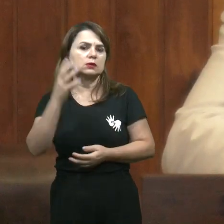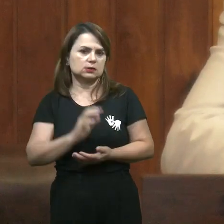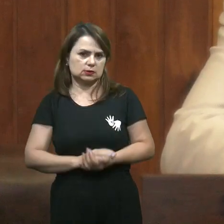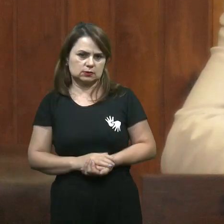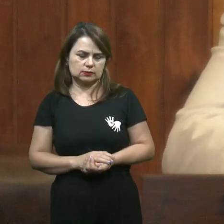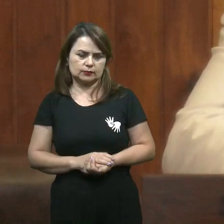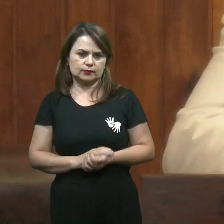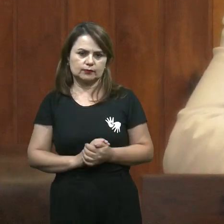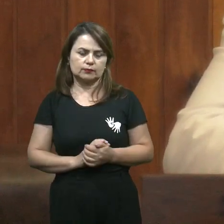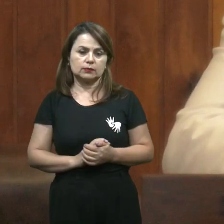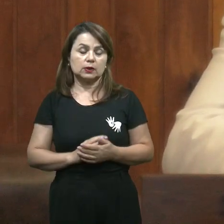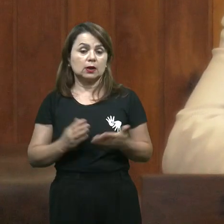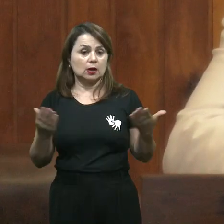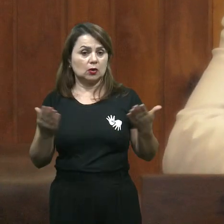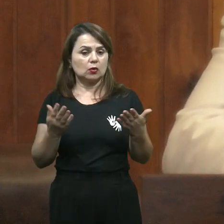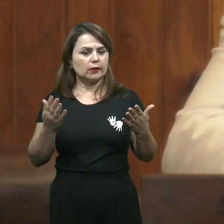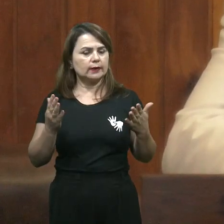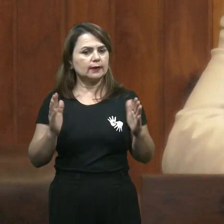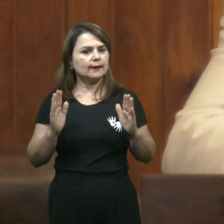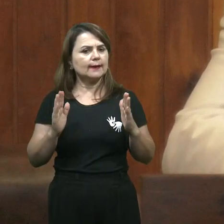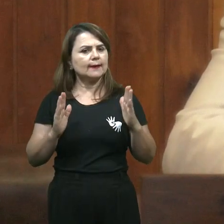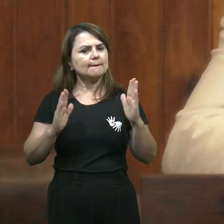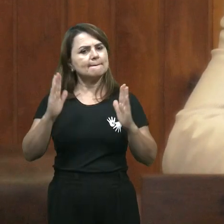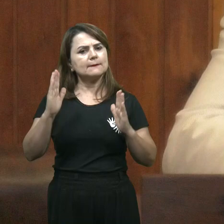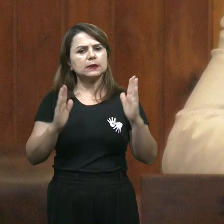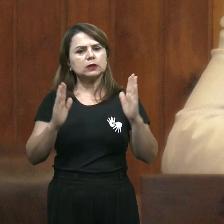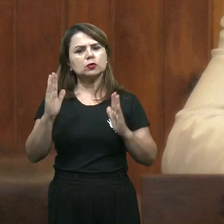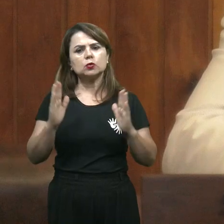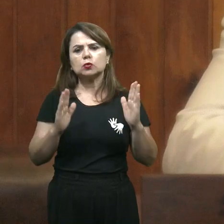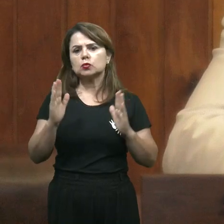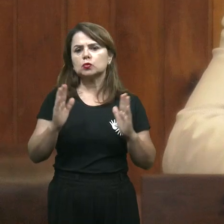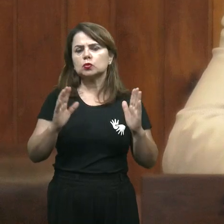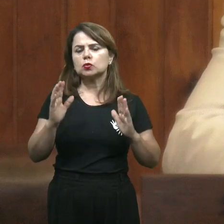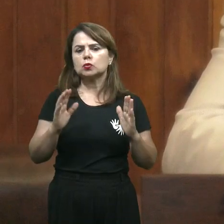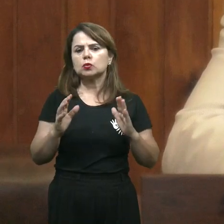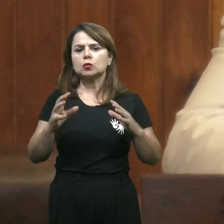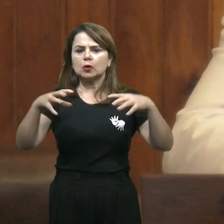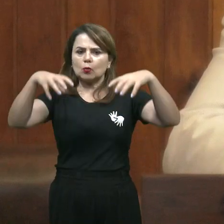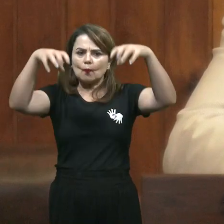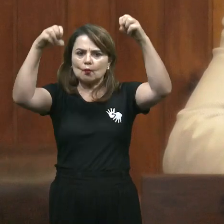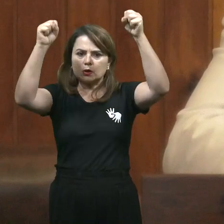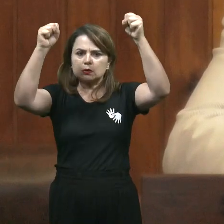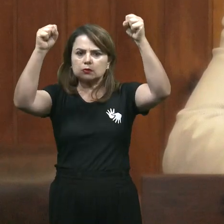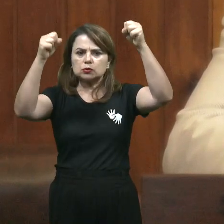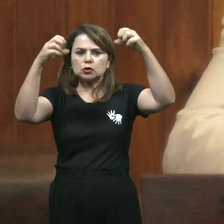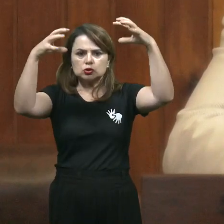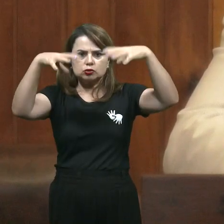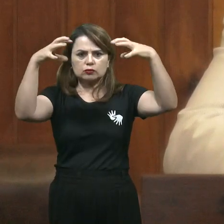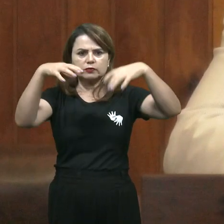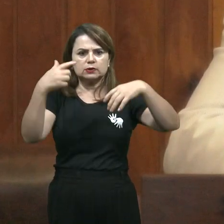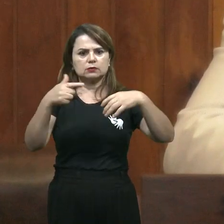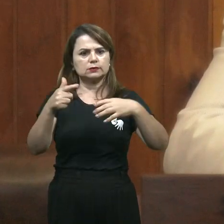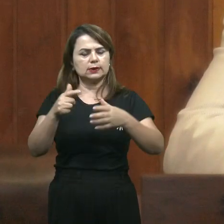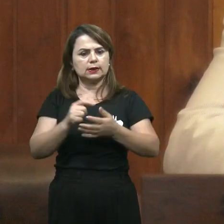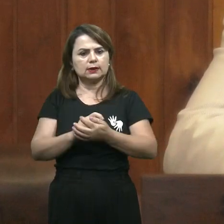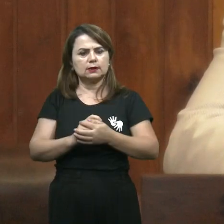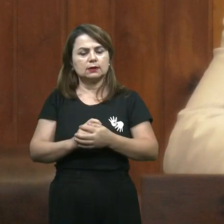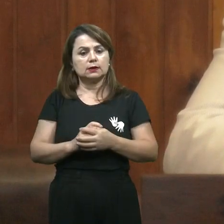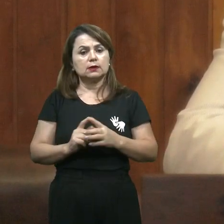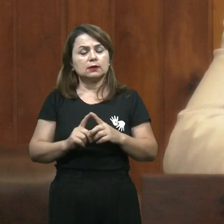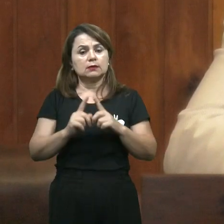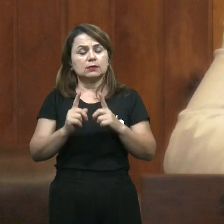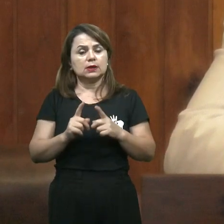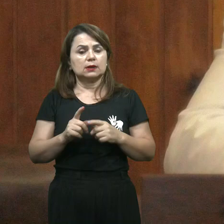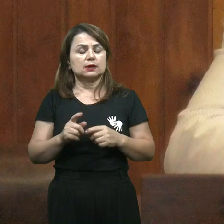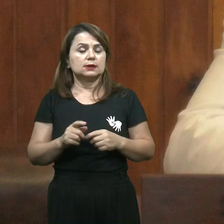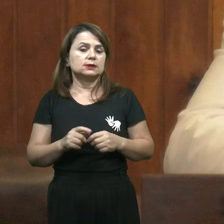nesse período de estiagem, onde não está chovendo, e apresentar uma infinidade de casas com